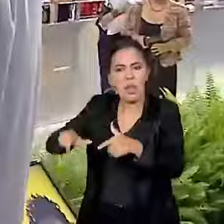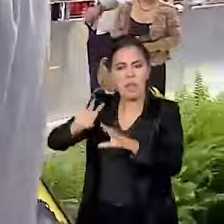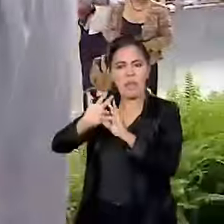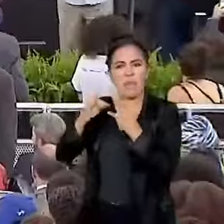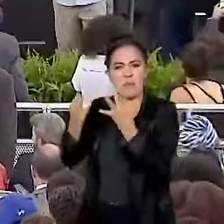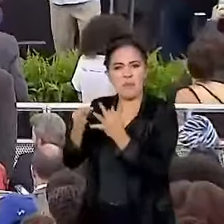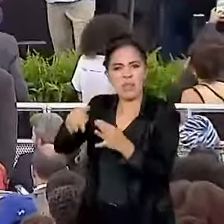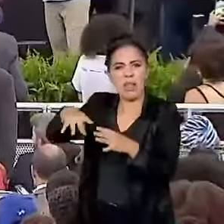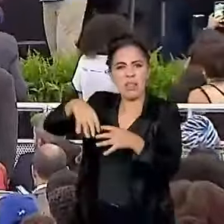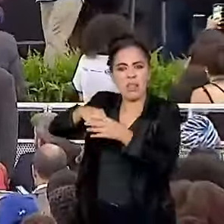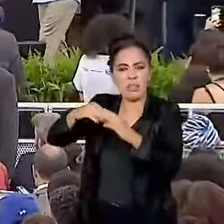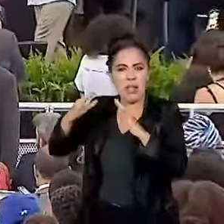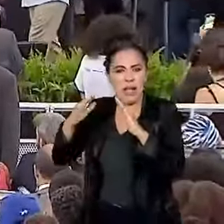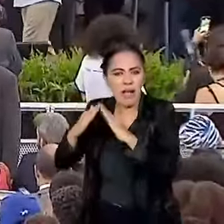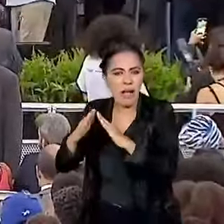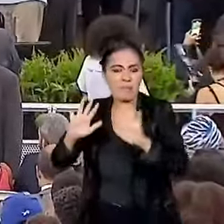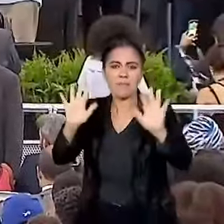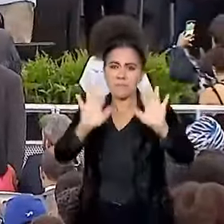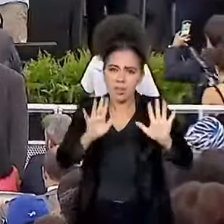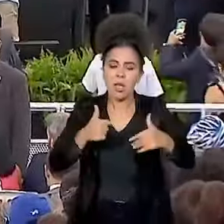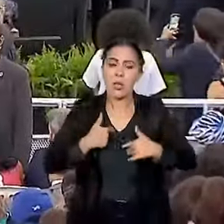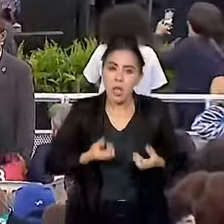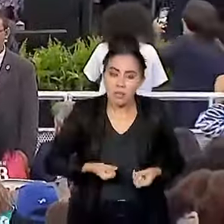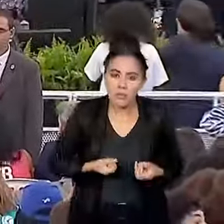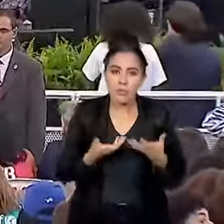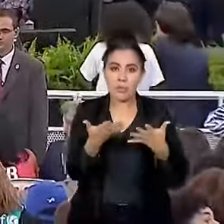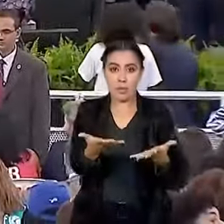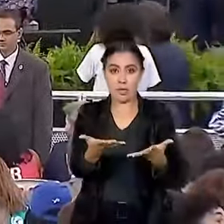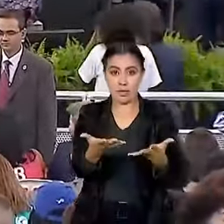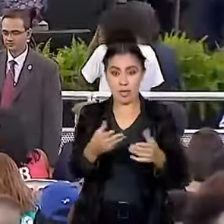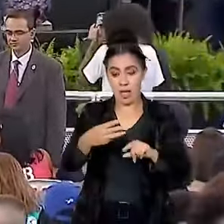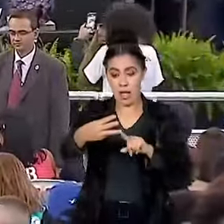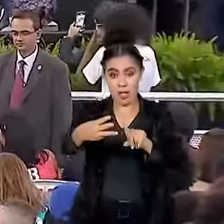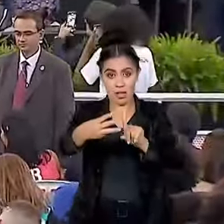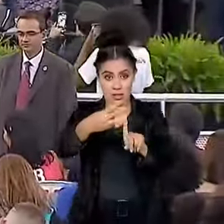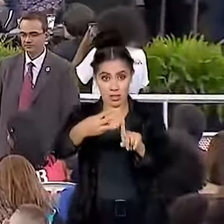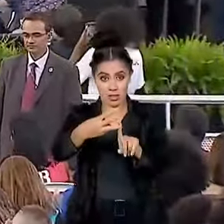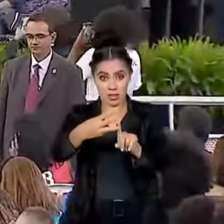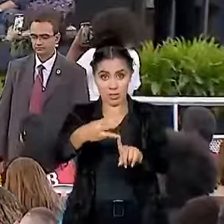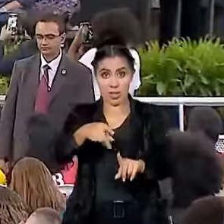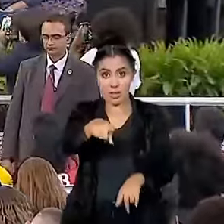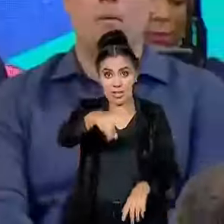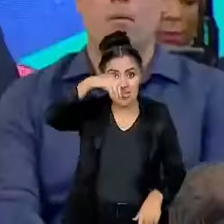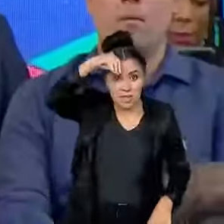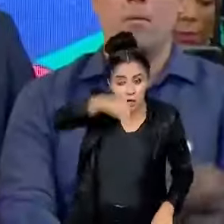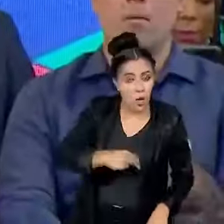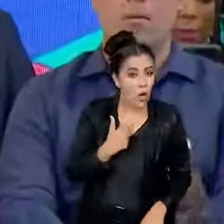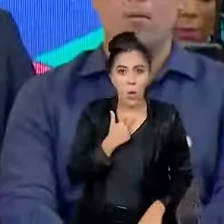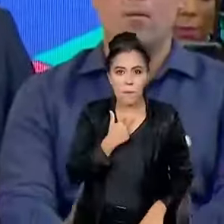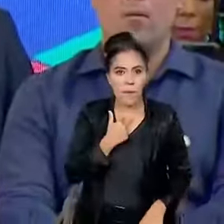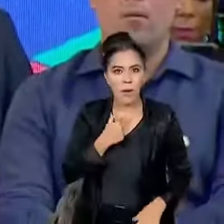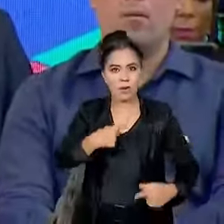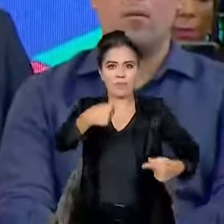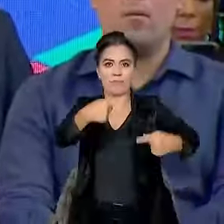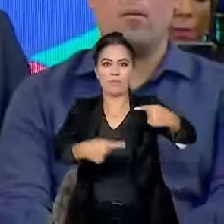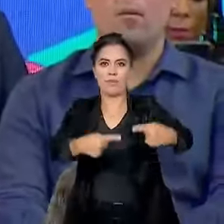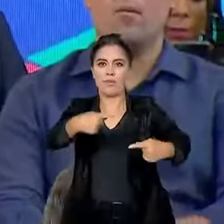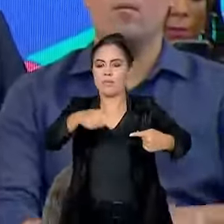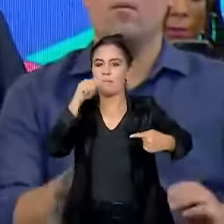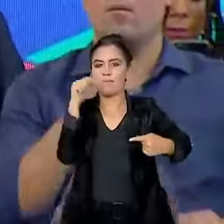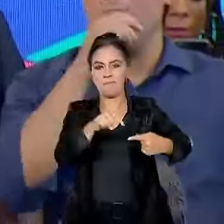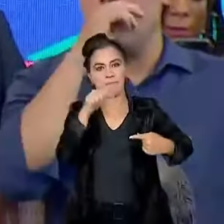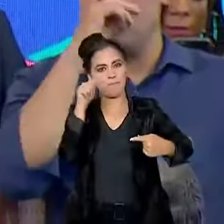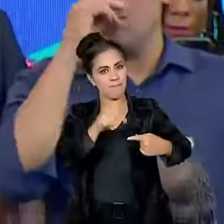que seja. Então eu queria dizer para vocês, a terceira coisa que vocês não podem desistir é da política.